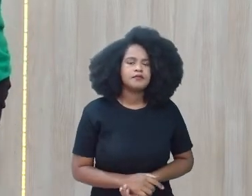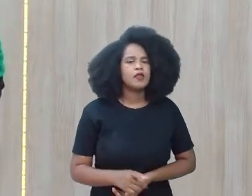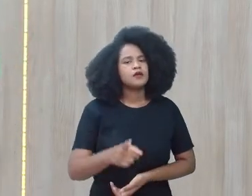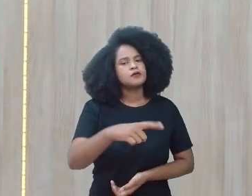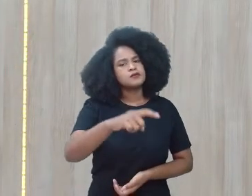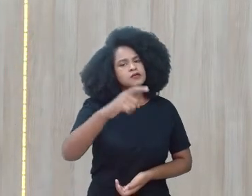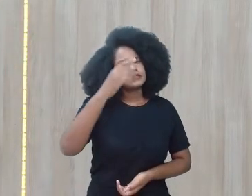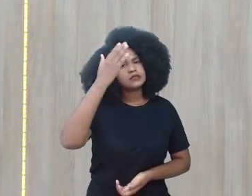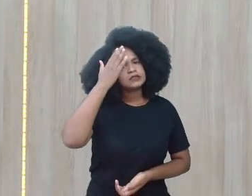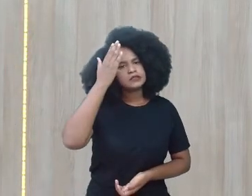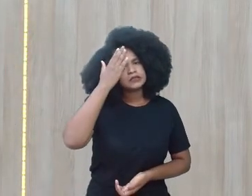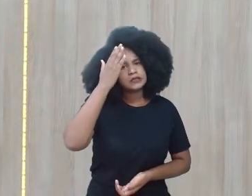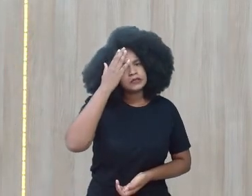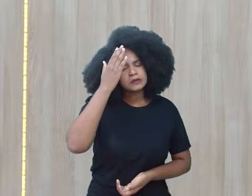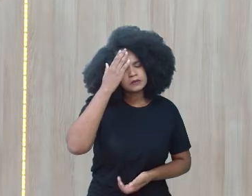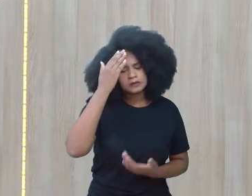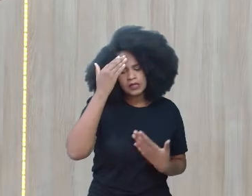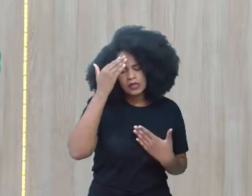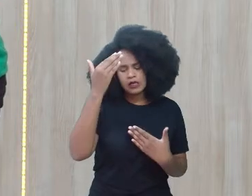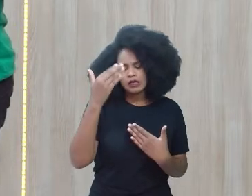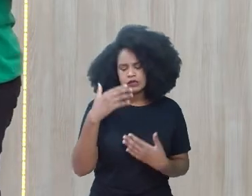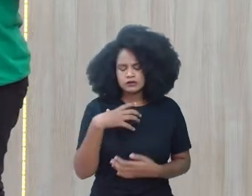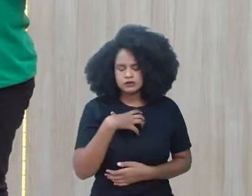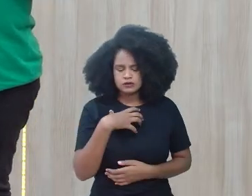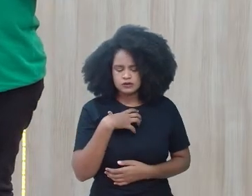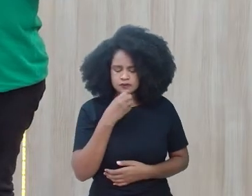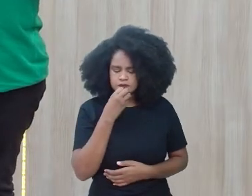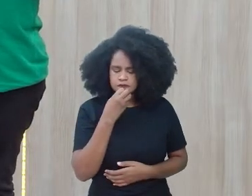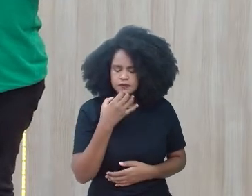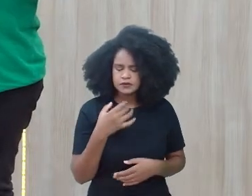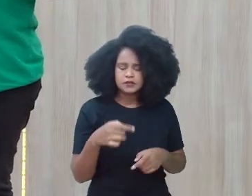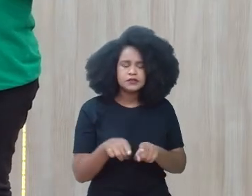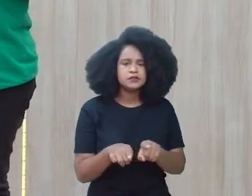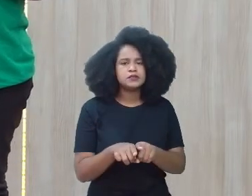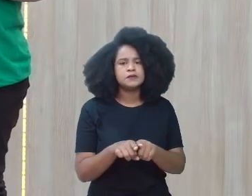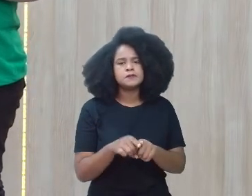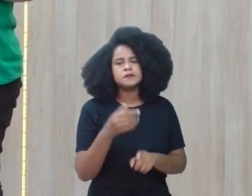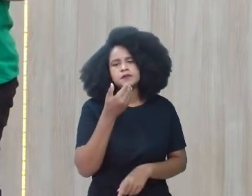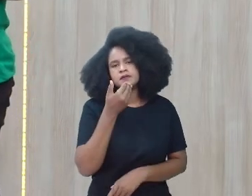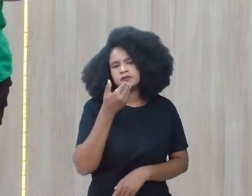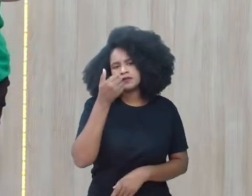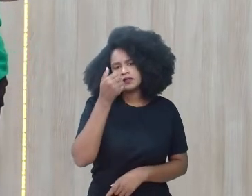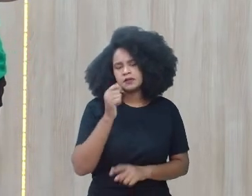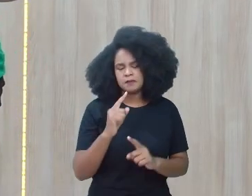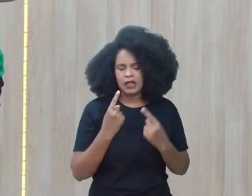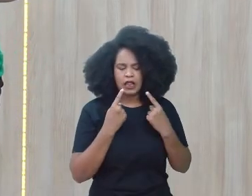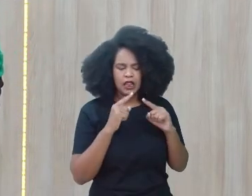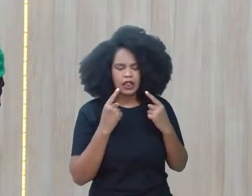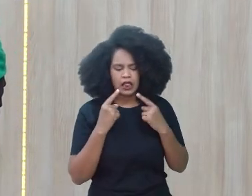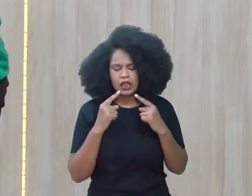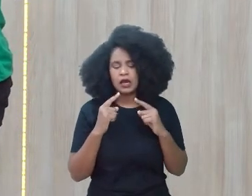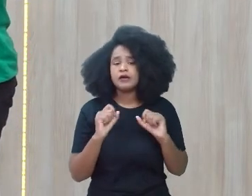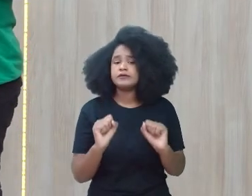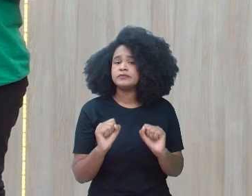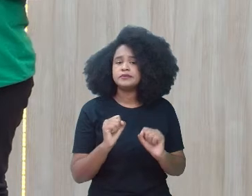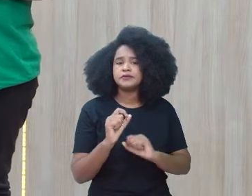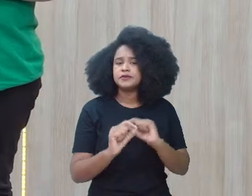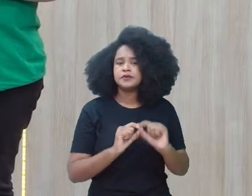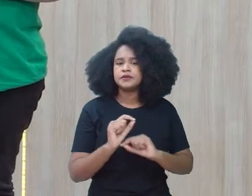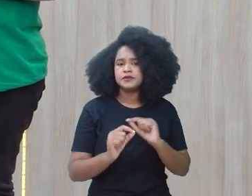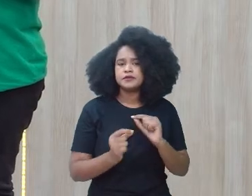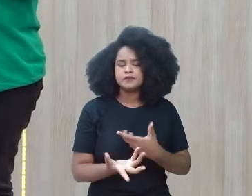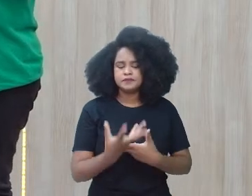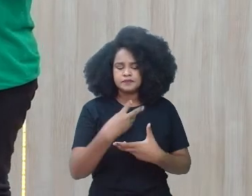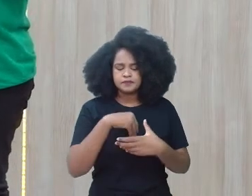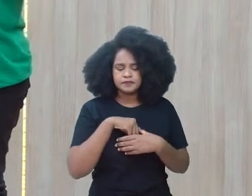que a gratidão melhora o nosso humor, nos torna melhor, mas a reclamação pode gerar em